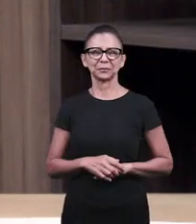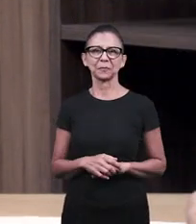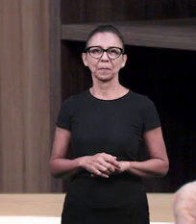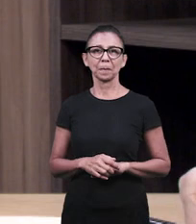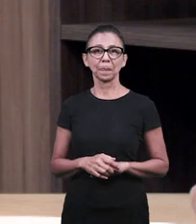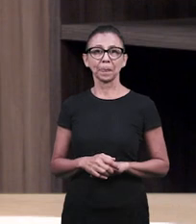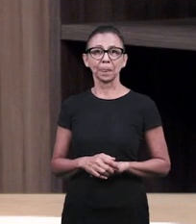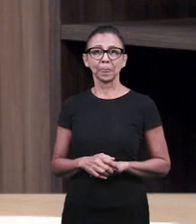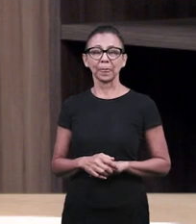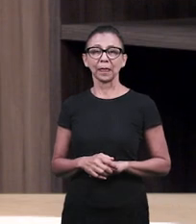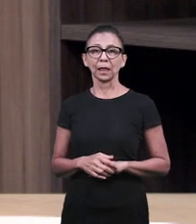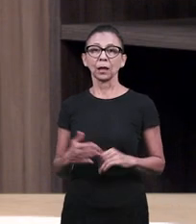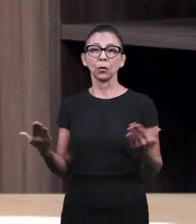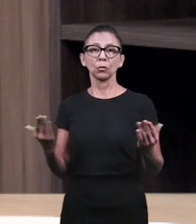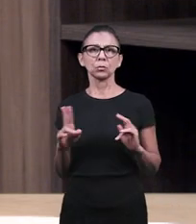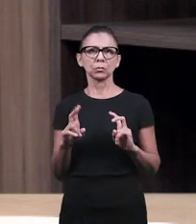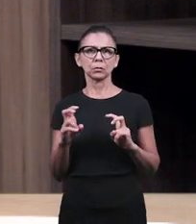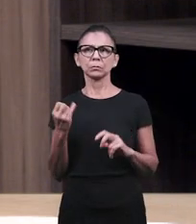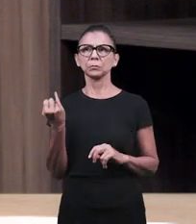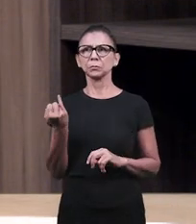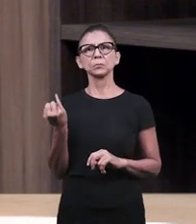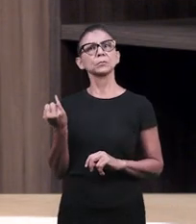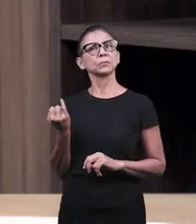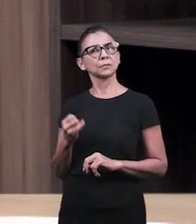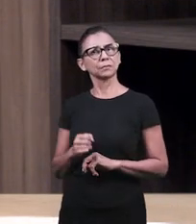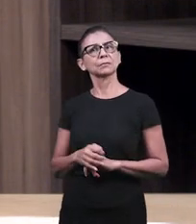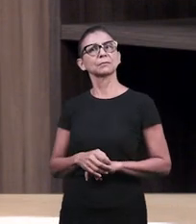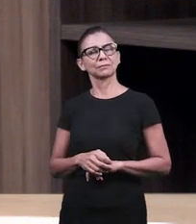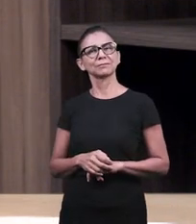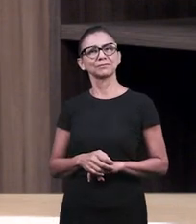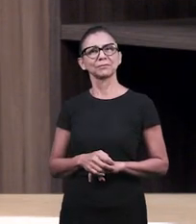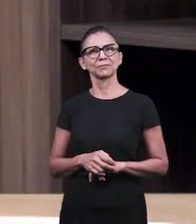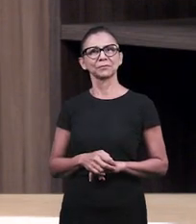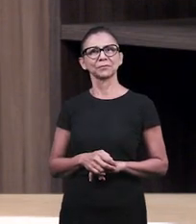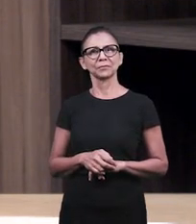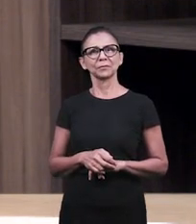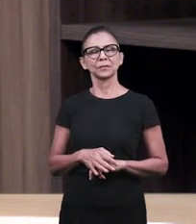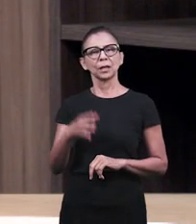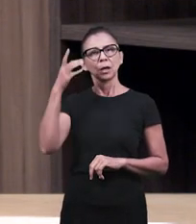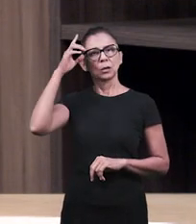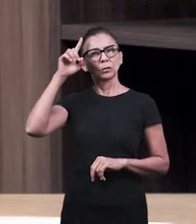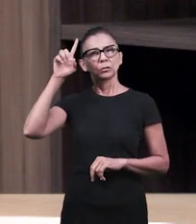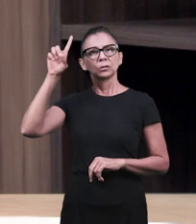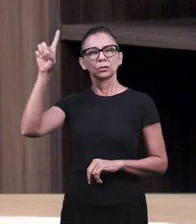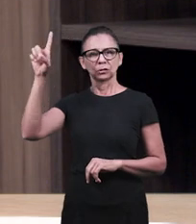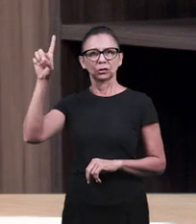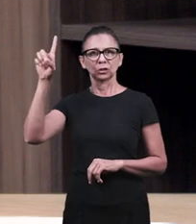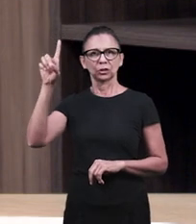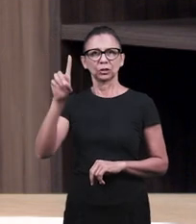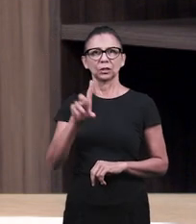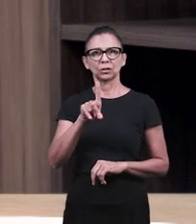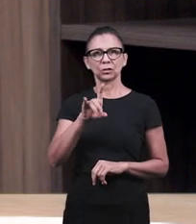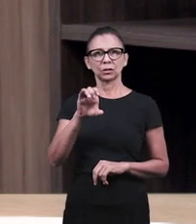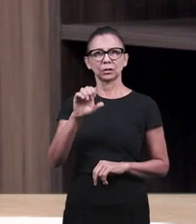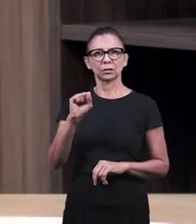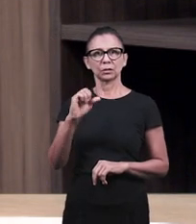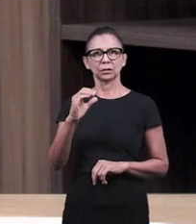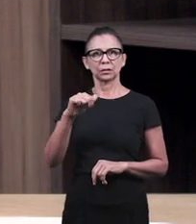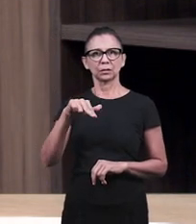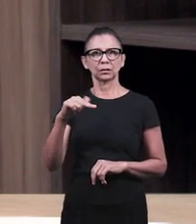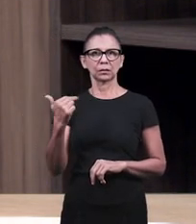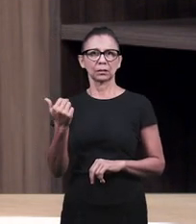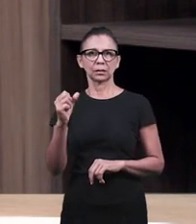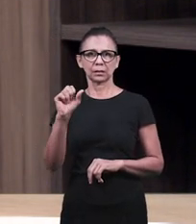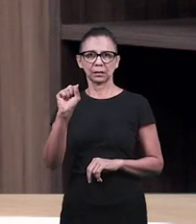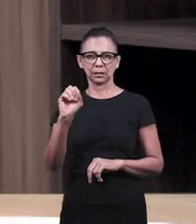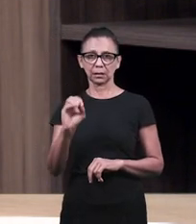nós. E nós estamos tratando de um tema muito importante. Nós estamos falando sobre dia de descanso. Esse já é o terceiro programa com